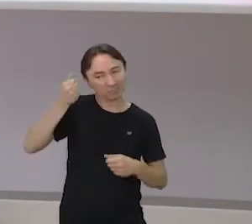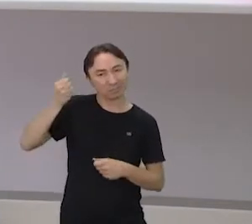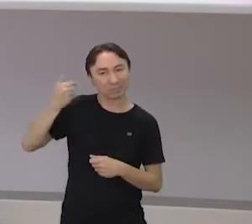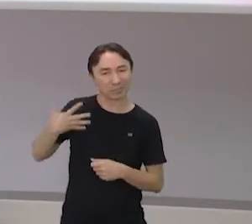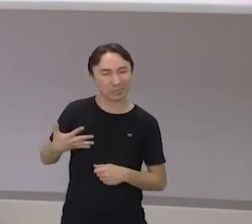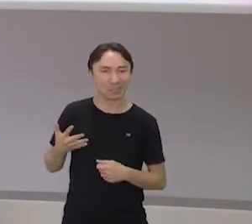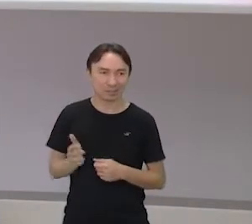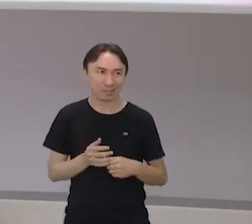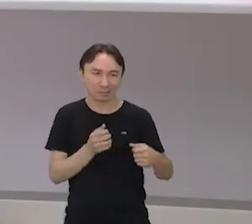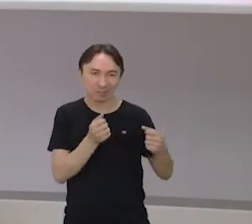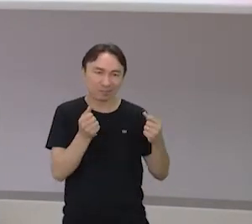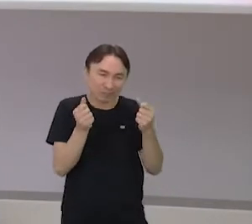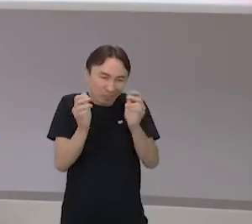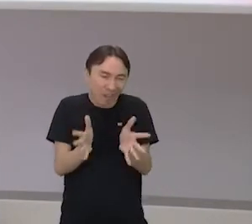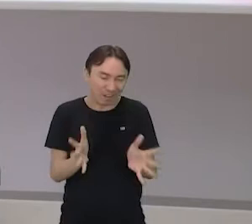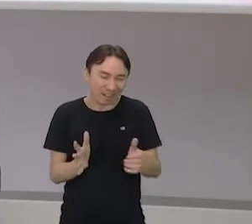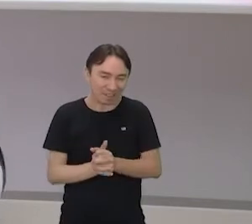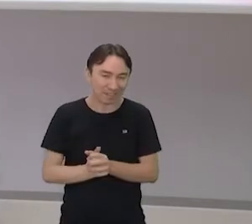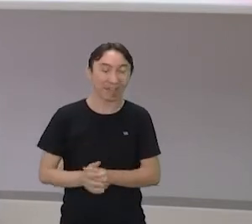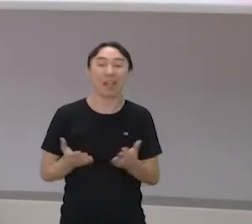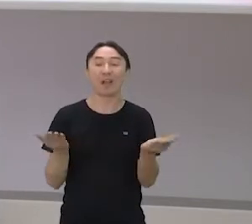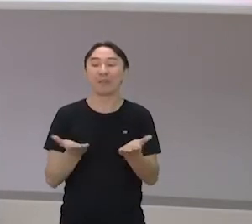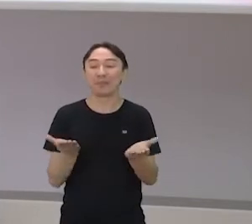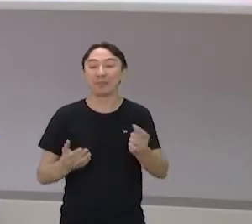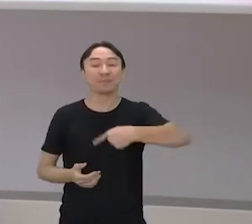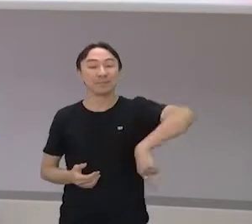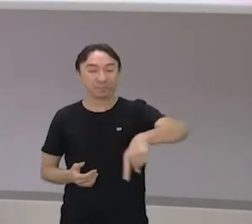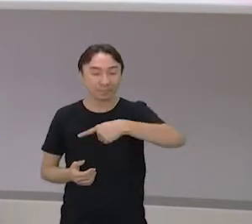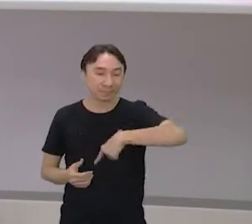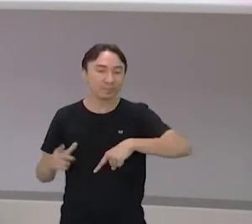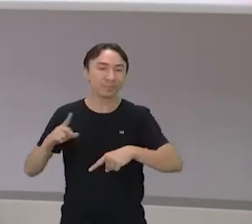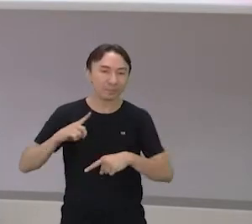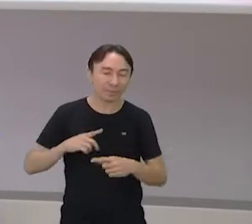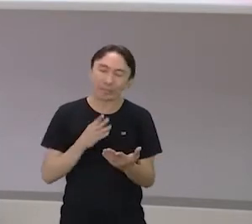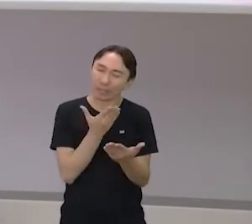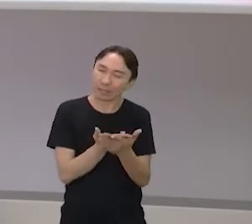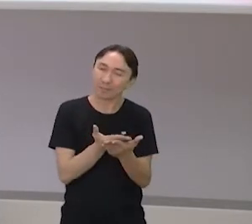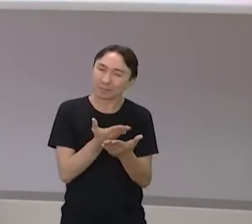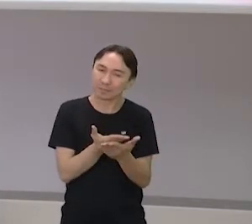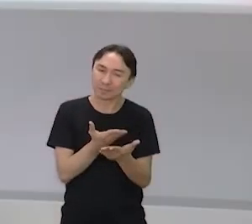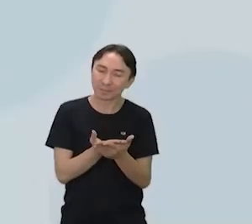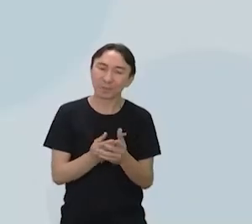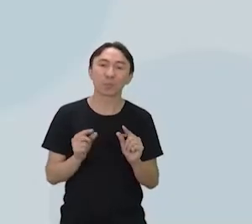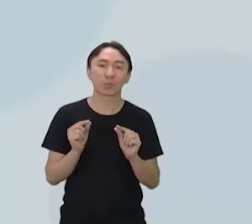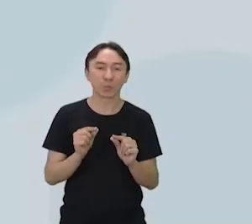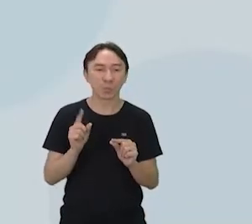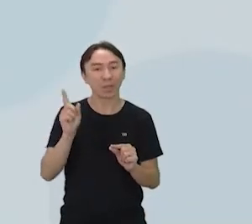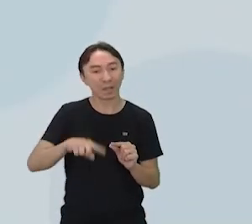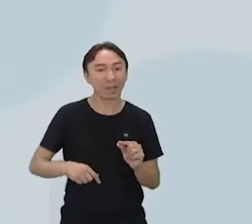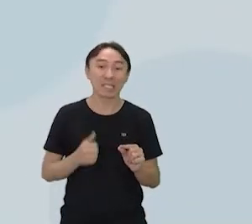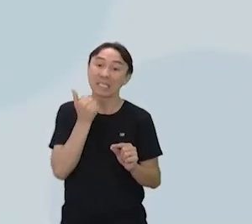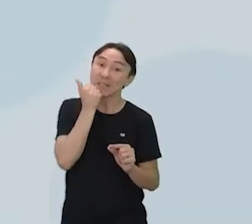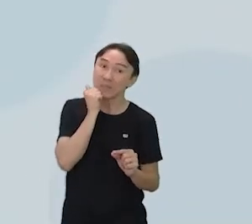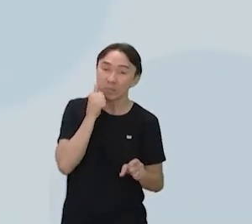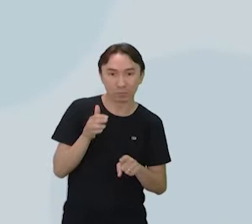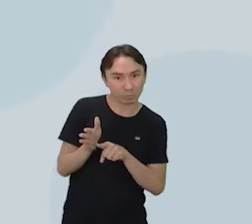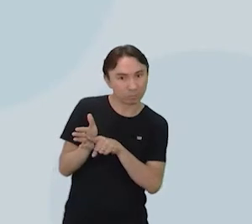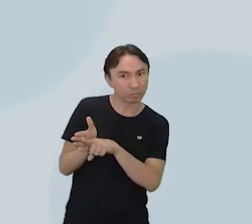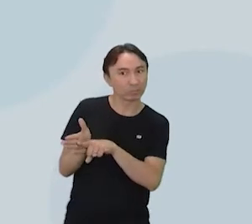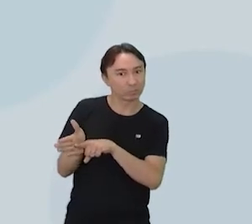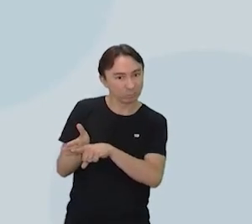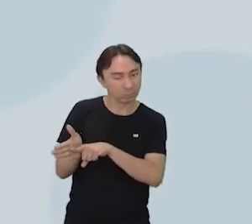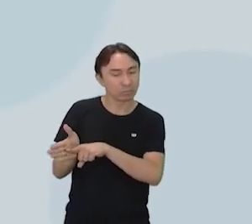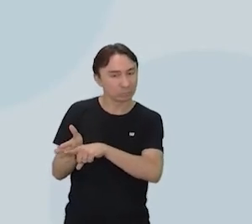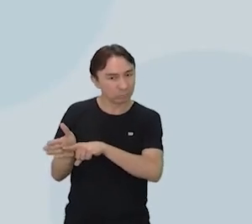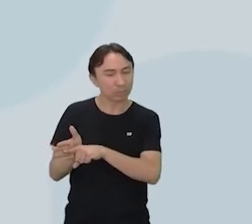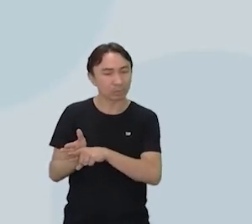E nós vamos então para a nossa aula, que ela é baseada aí no eixo estruturante, que é investigação científica. Professora